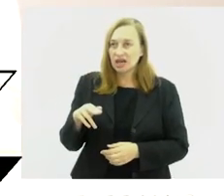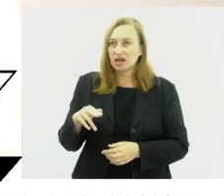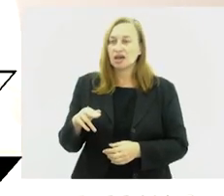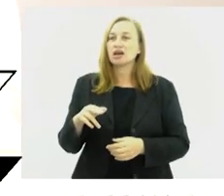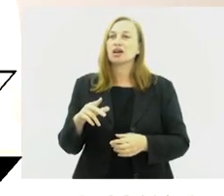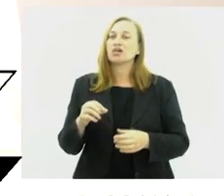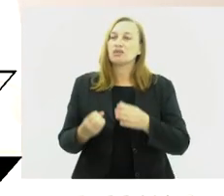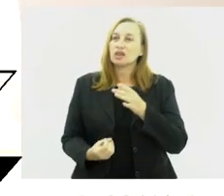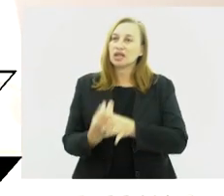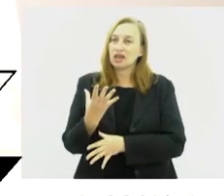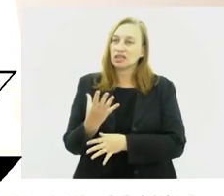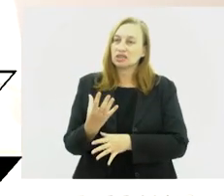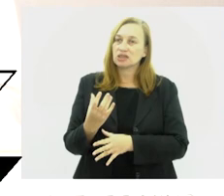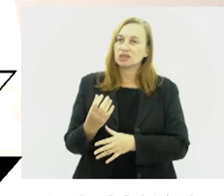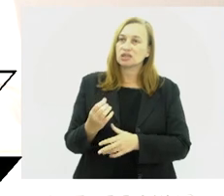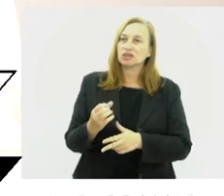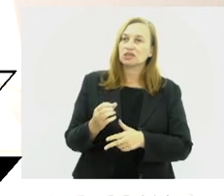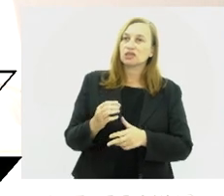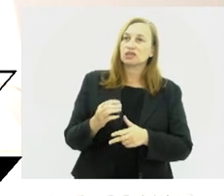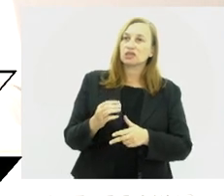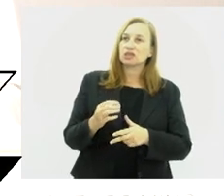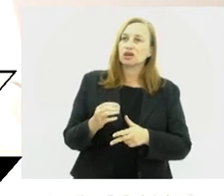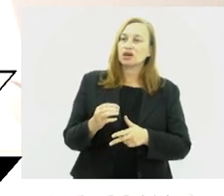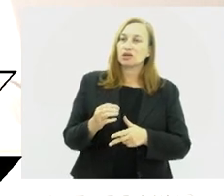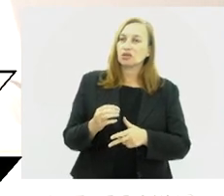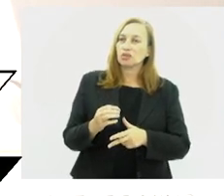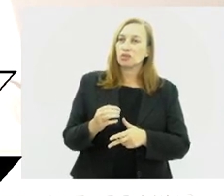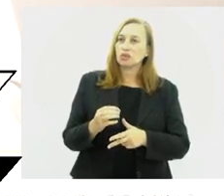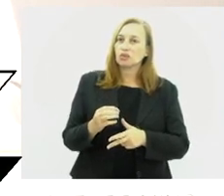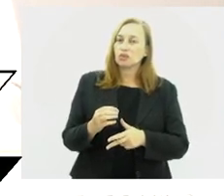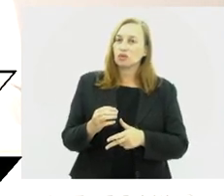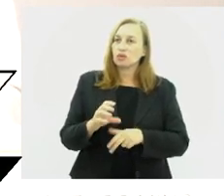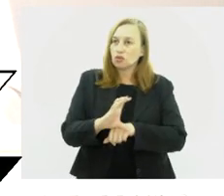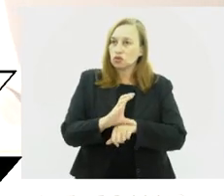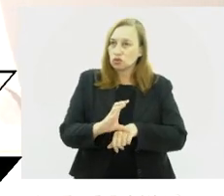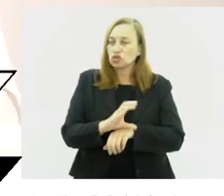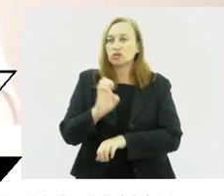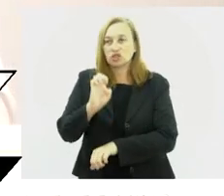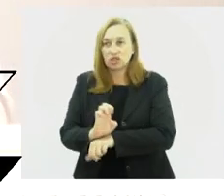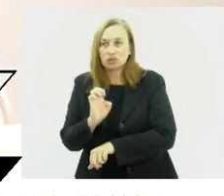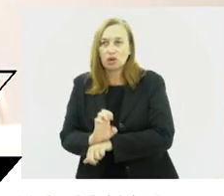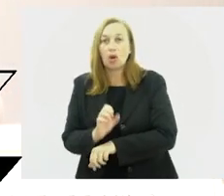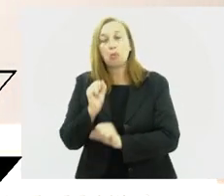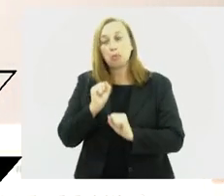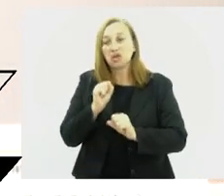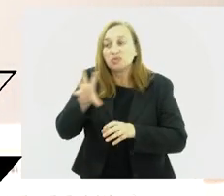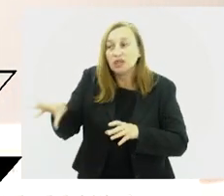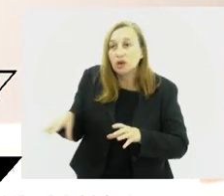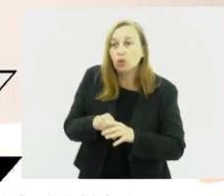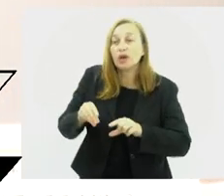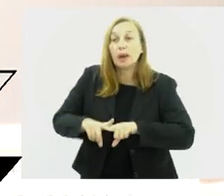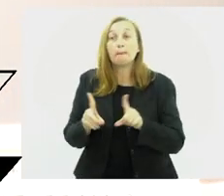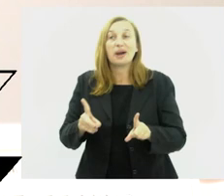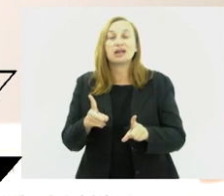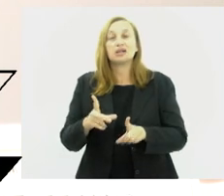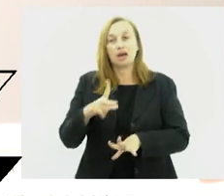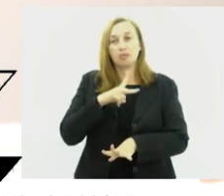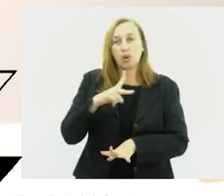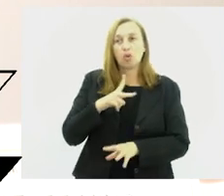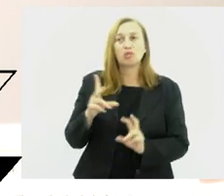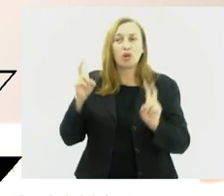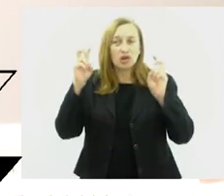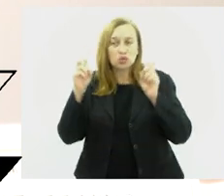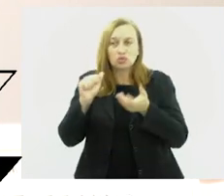estão amarrados. A gente pode tentar incluir isso, mas, no caso, a própria questão